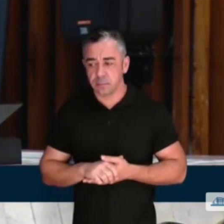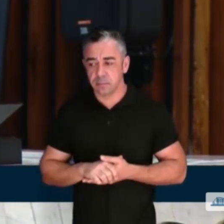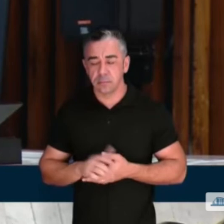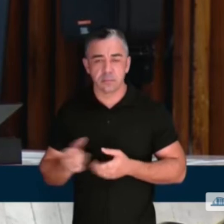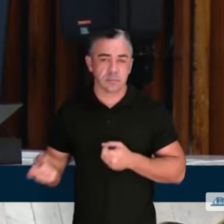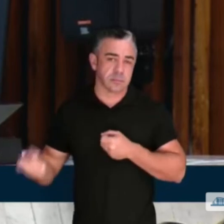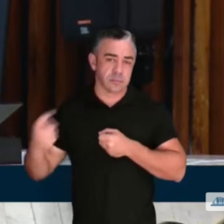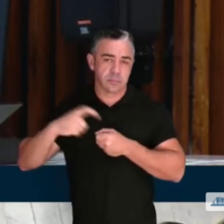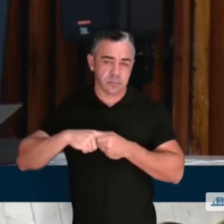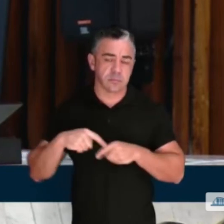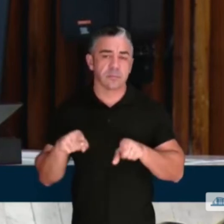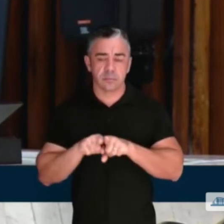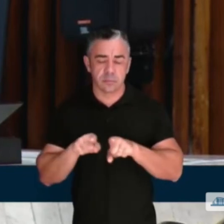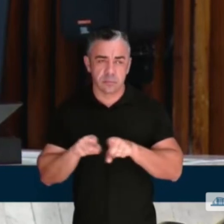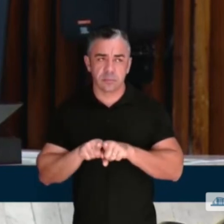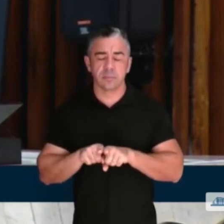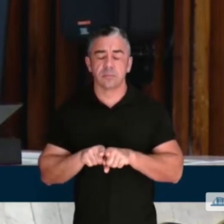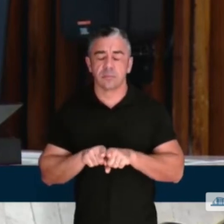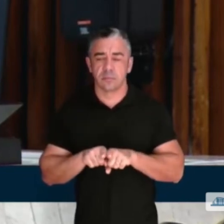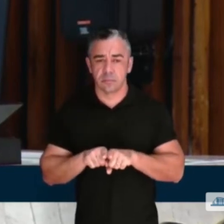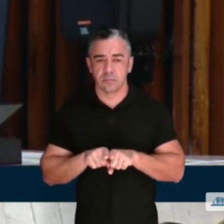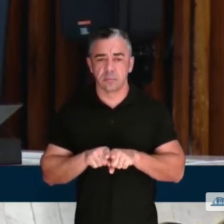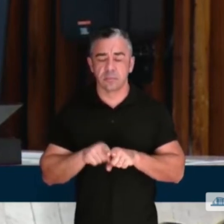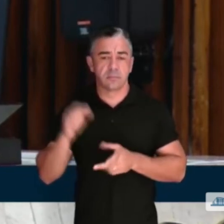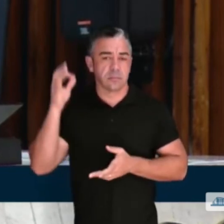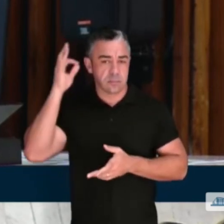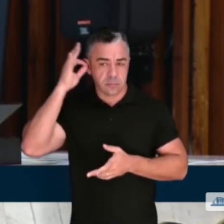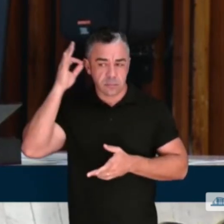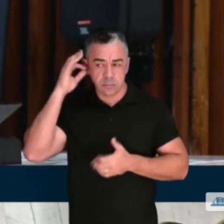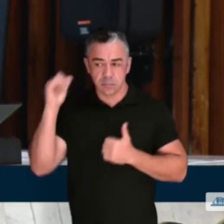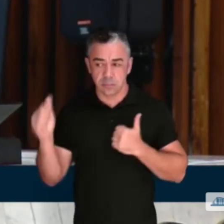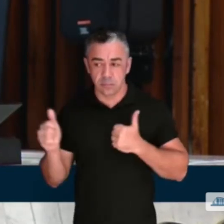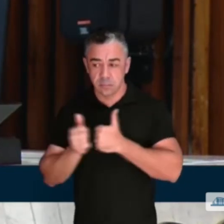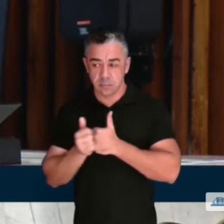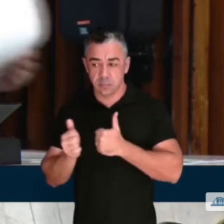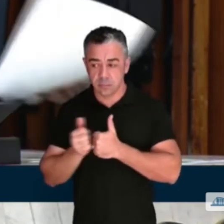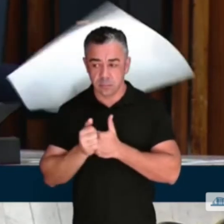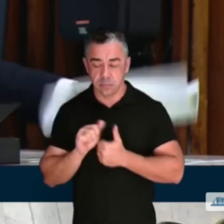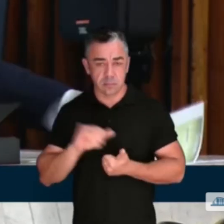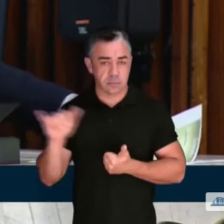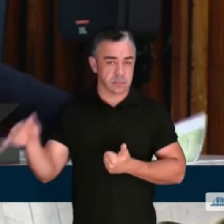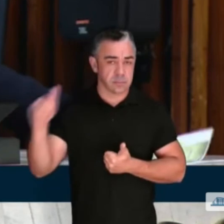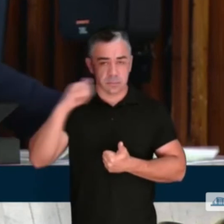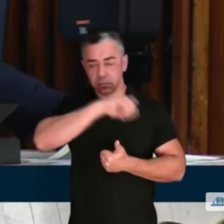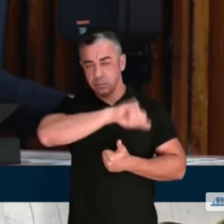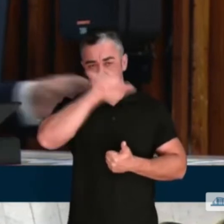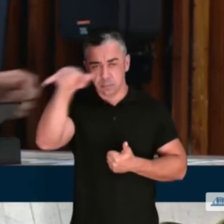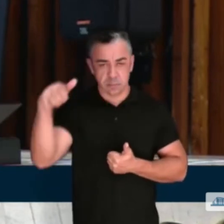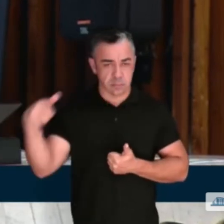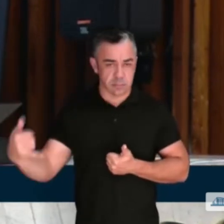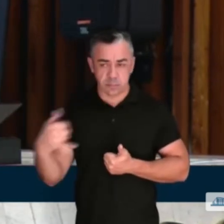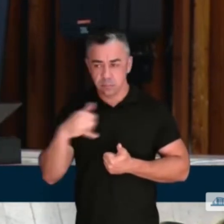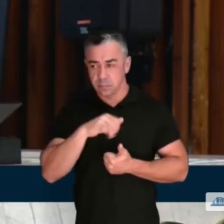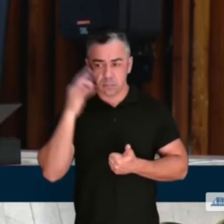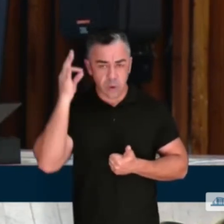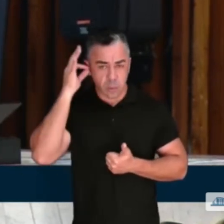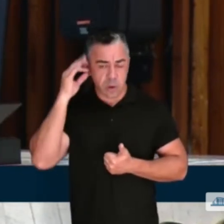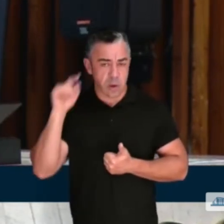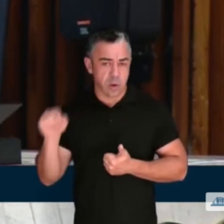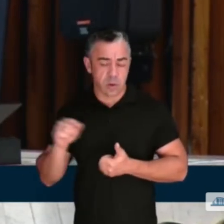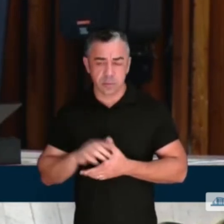ela volta também para próximo de Ponta Grossa, deputada Mabel. Vários voos indo para Ponta Grossa dessa